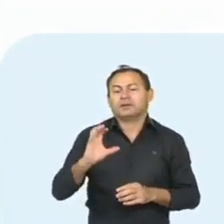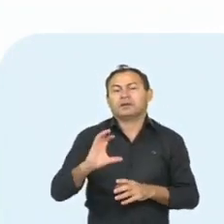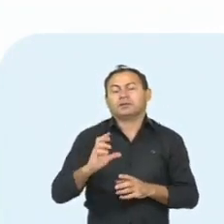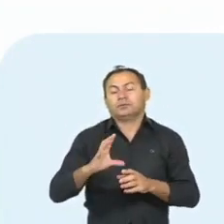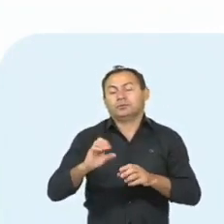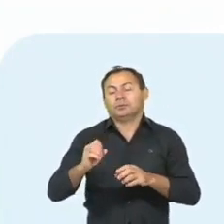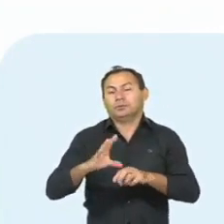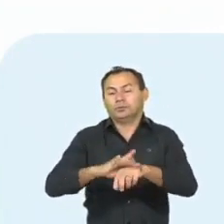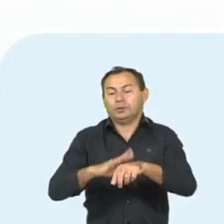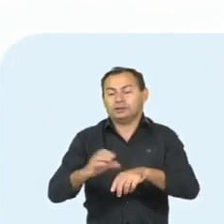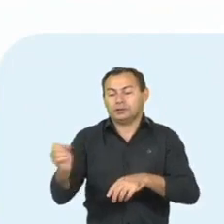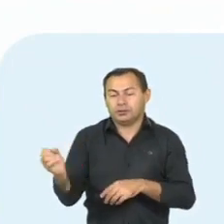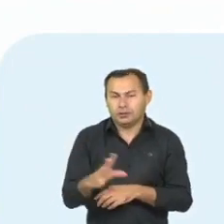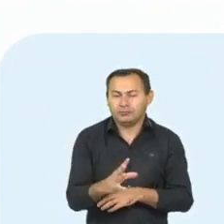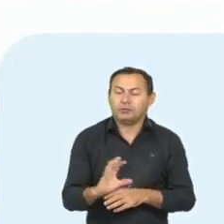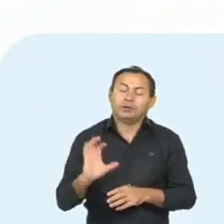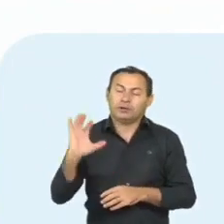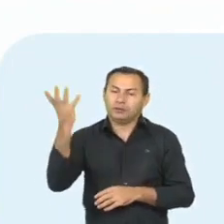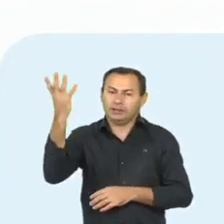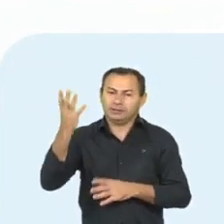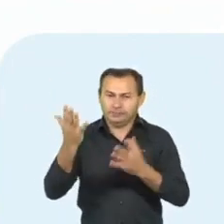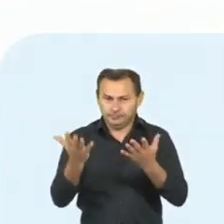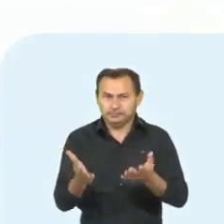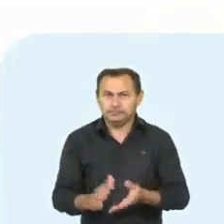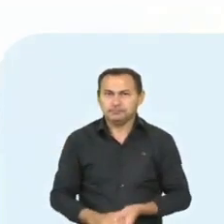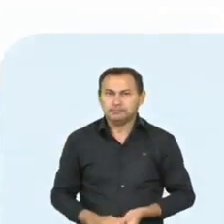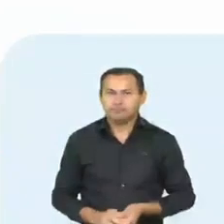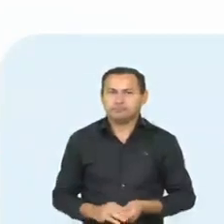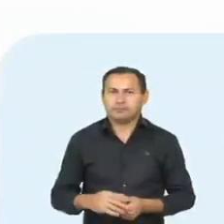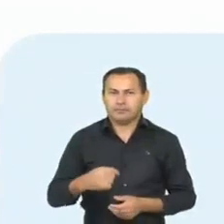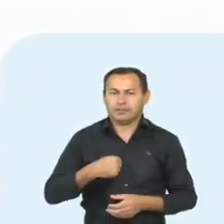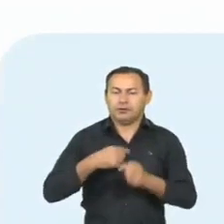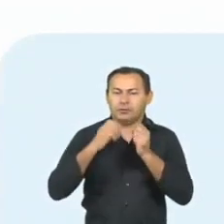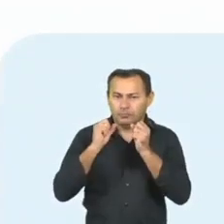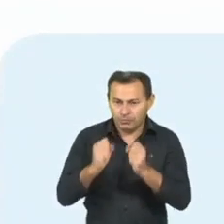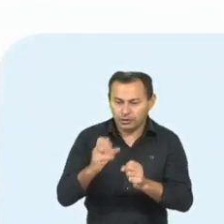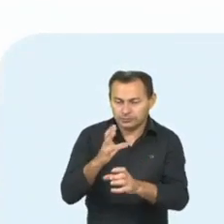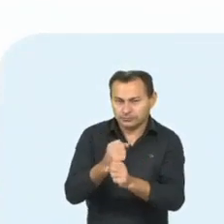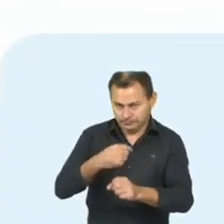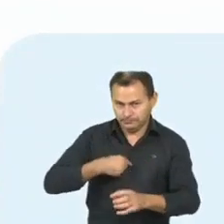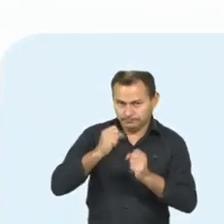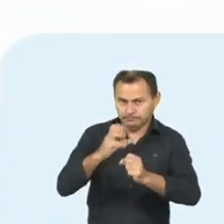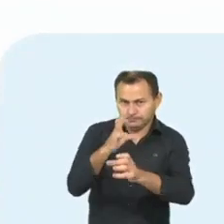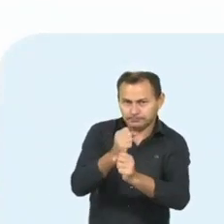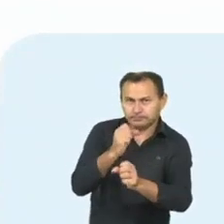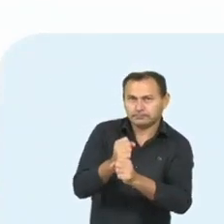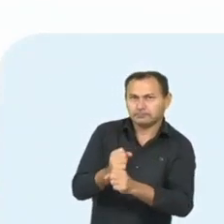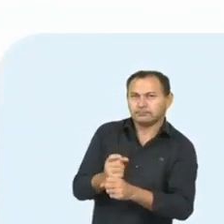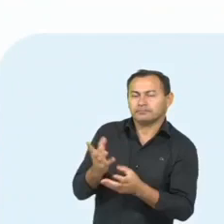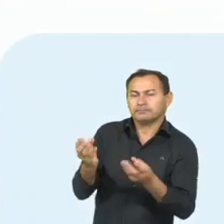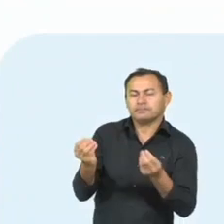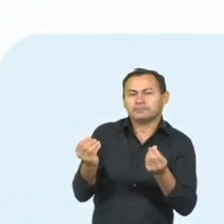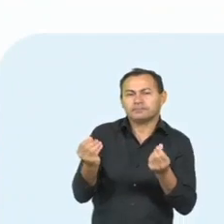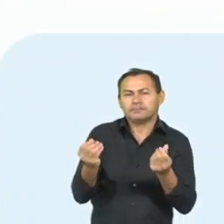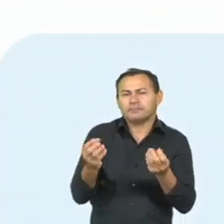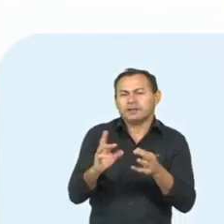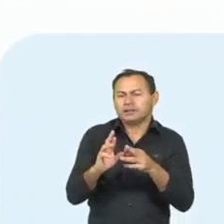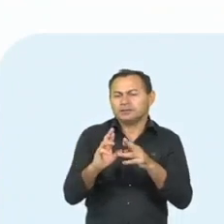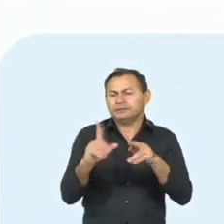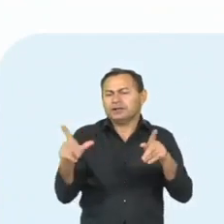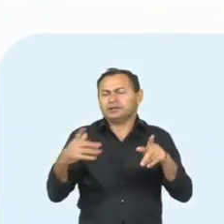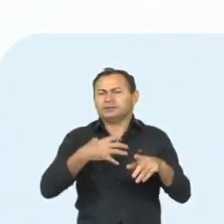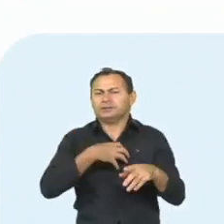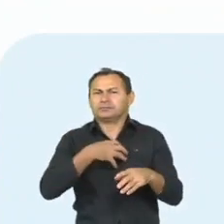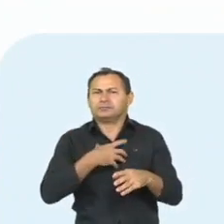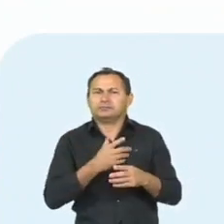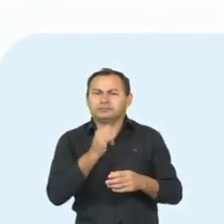dava informação sobre incidência. Bom, eu posso calcular essa incidência com diferentes